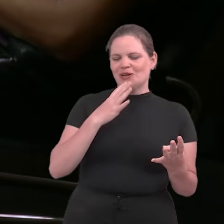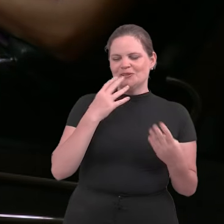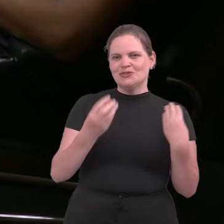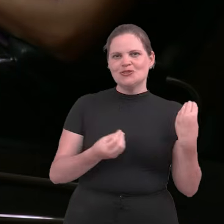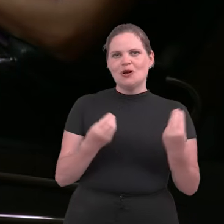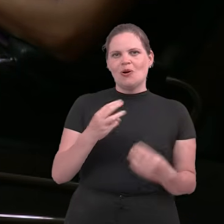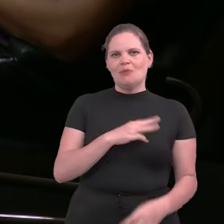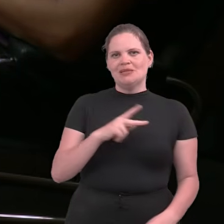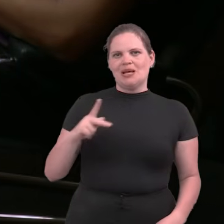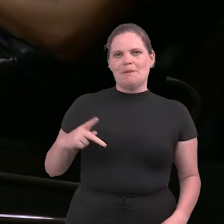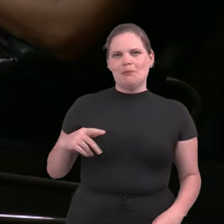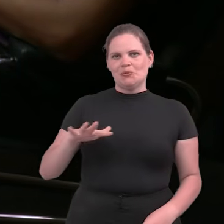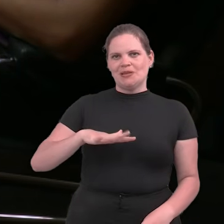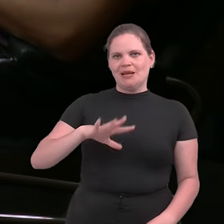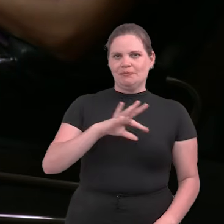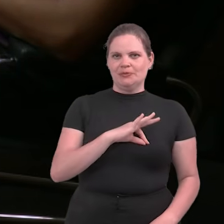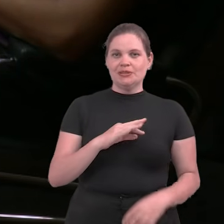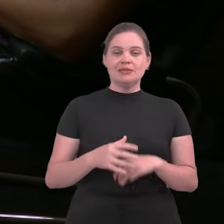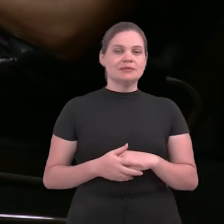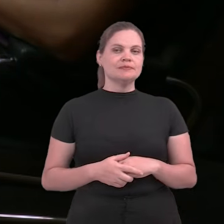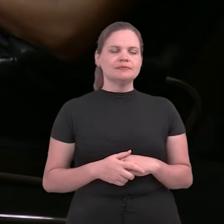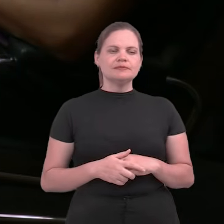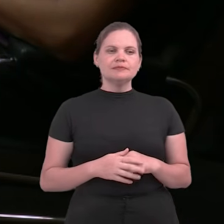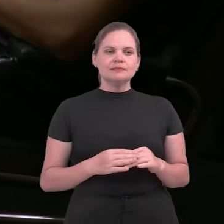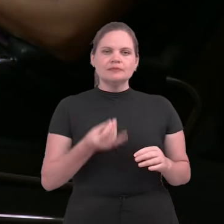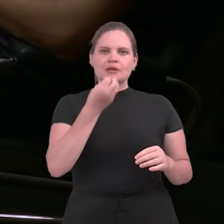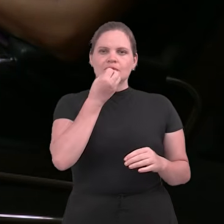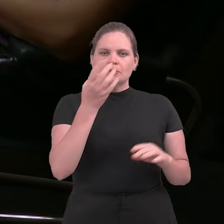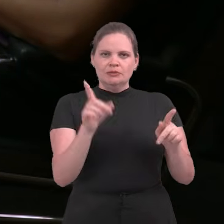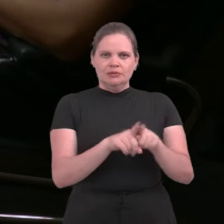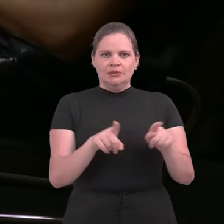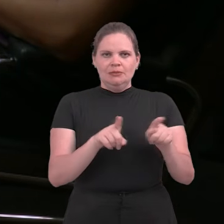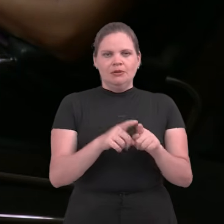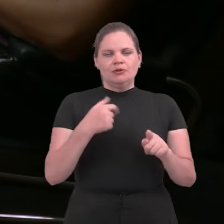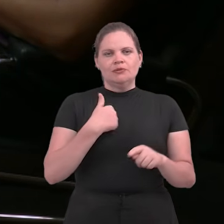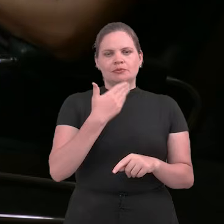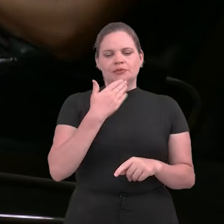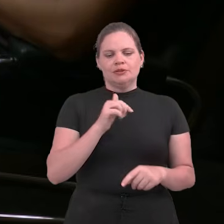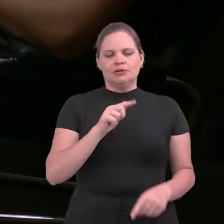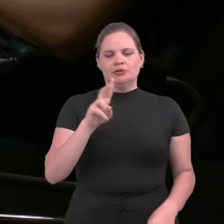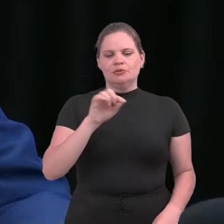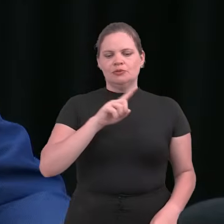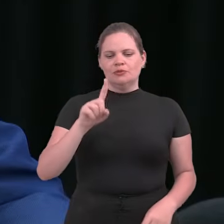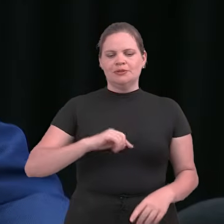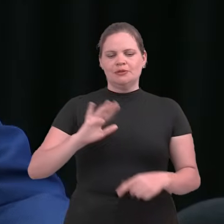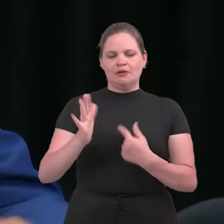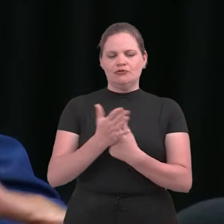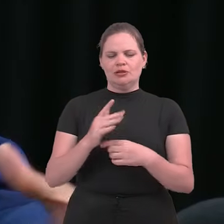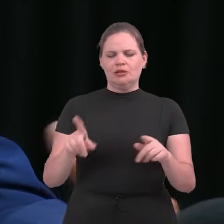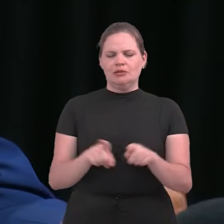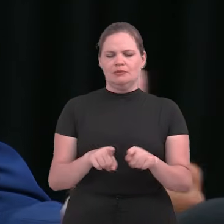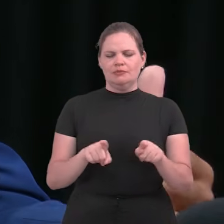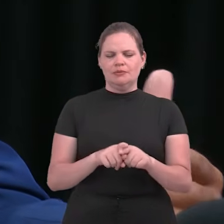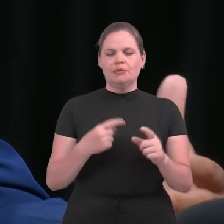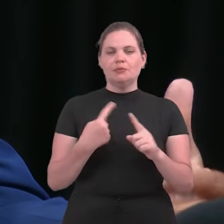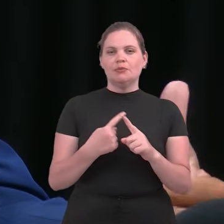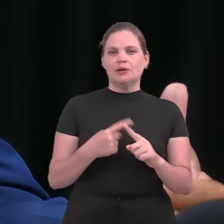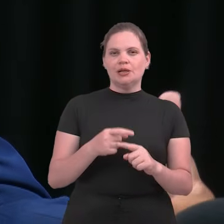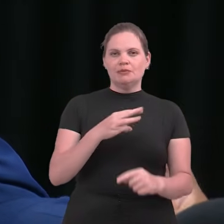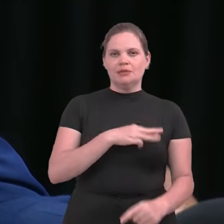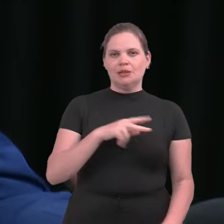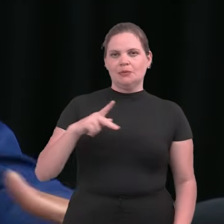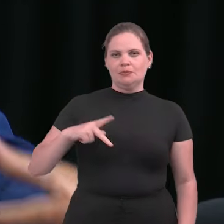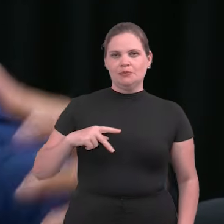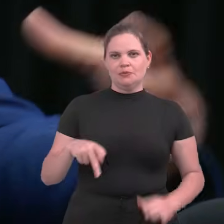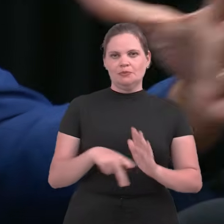Ministério Público Militar, né? Sim. E uma coisa boa até para destacar, vou pedir também ao Luiz aqui para contribuir com a gente, que o Ministério Público da